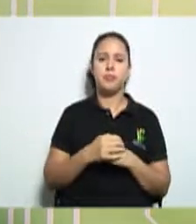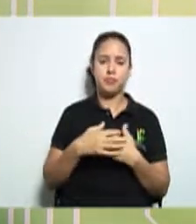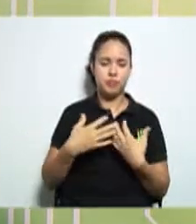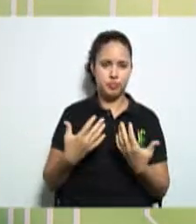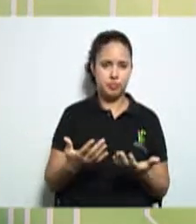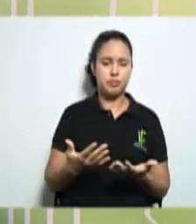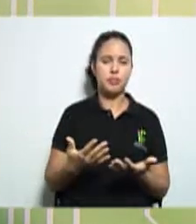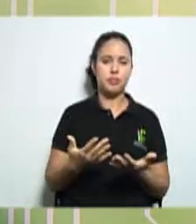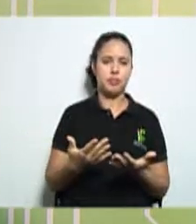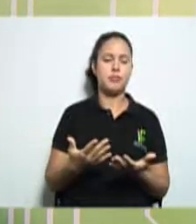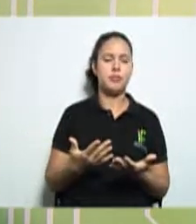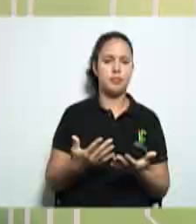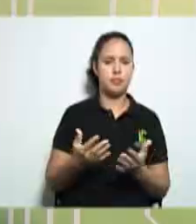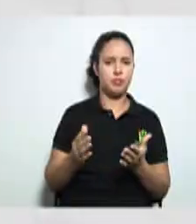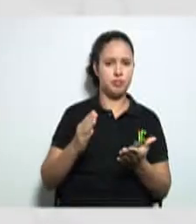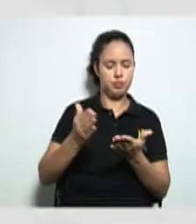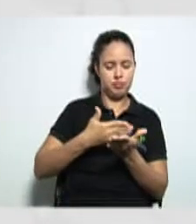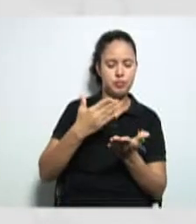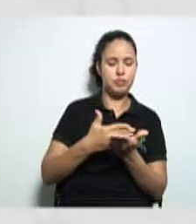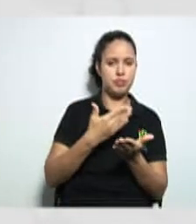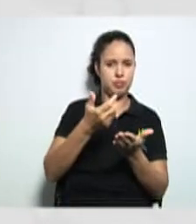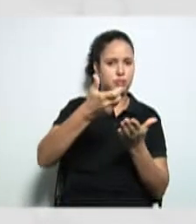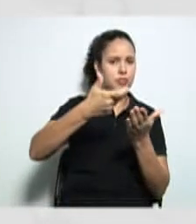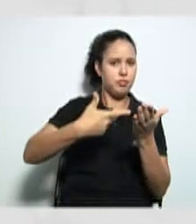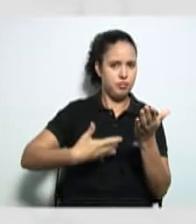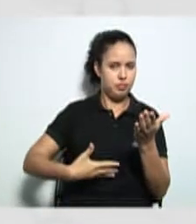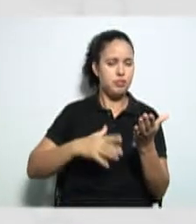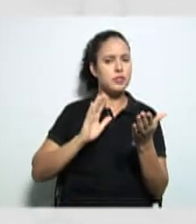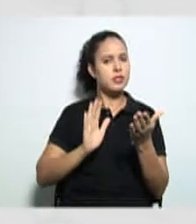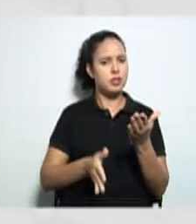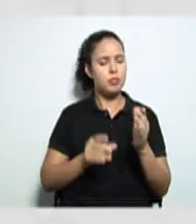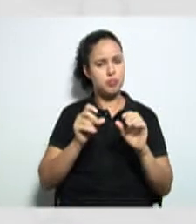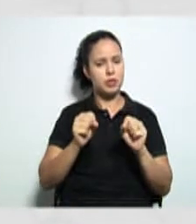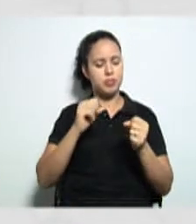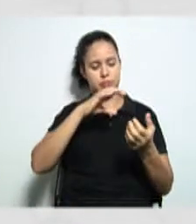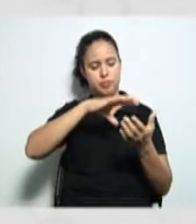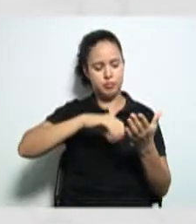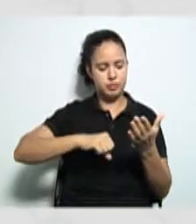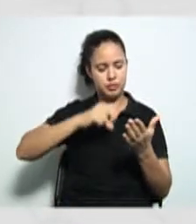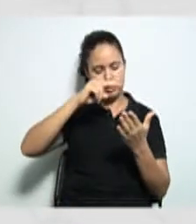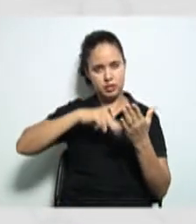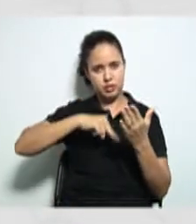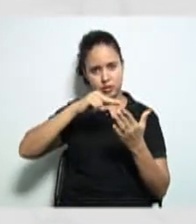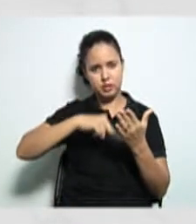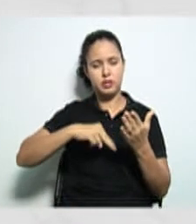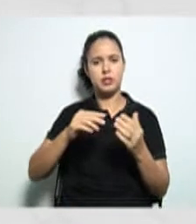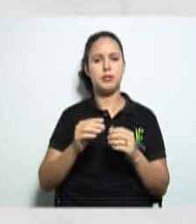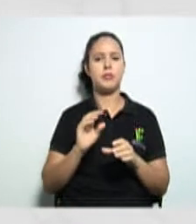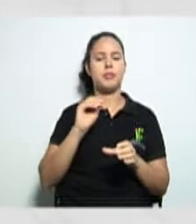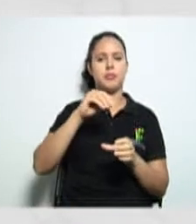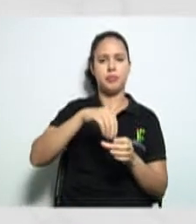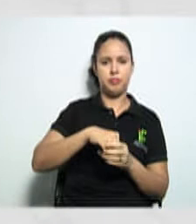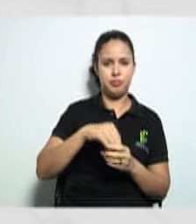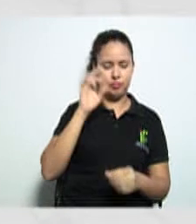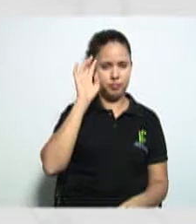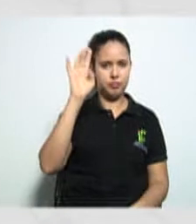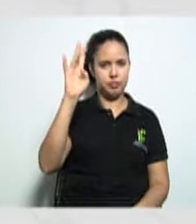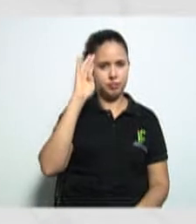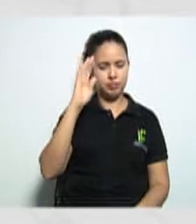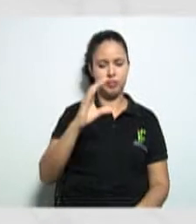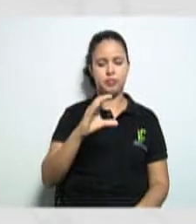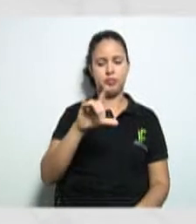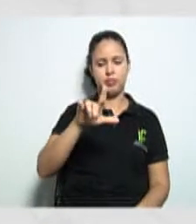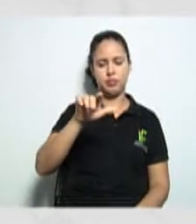autores trazem essas questões. Então, dentro da teoria clássica e da científica, por meio do conceito homo econômicos,